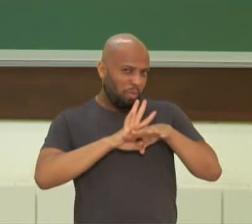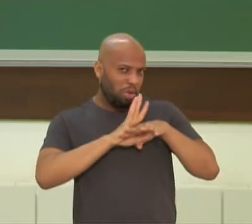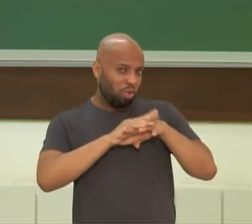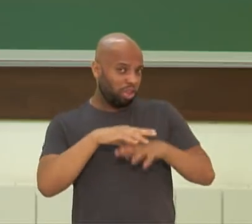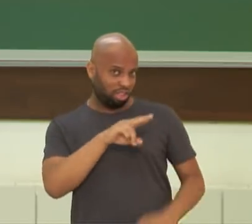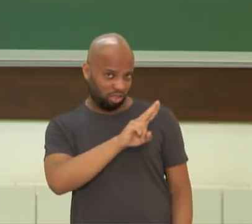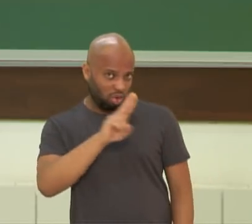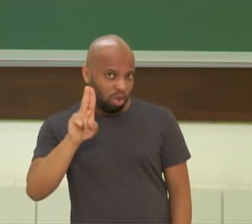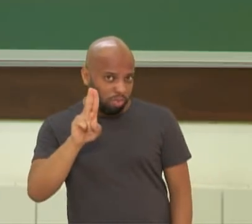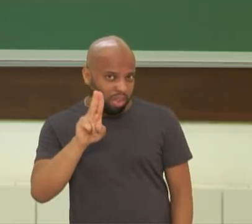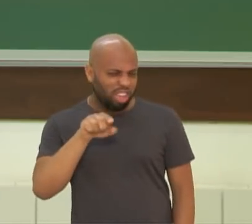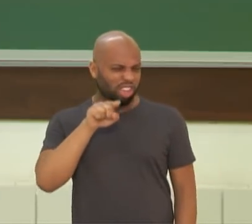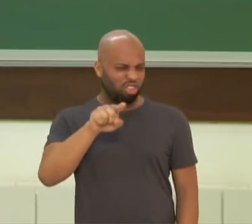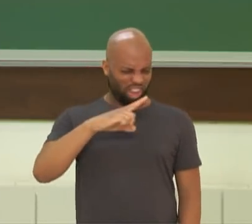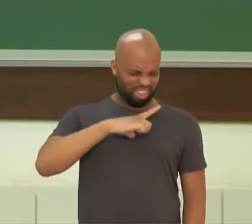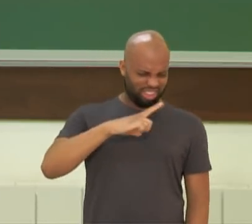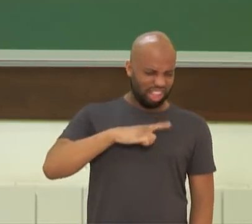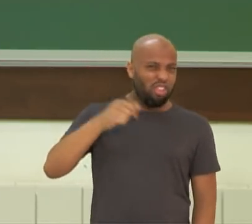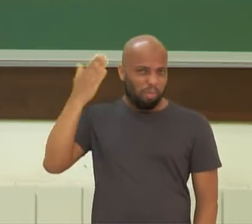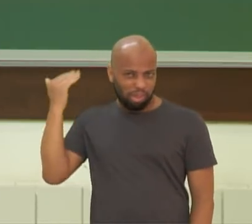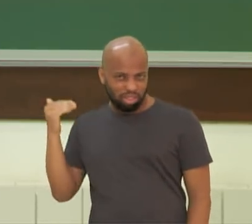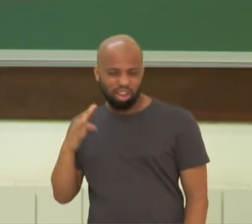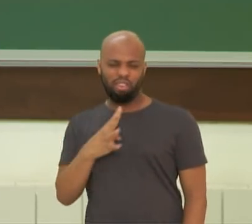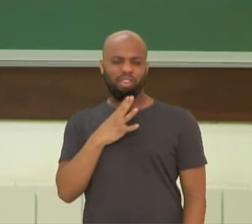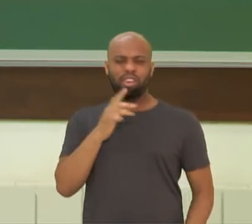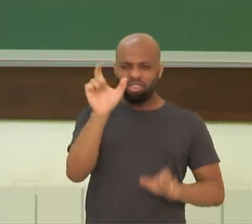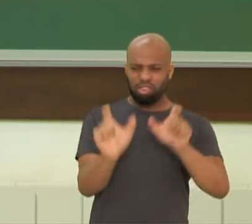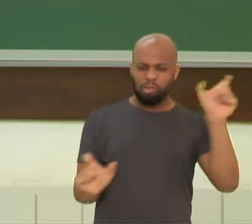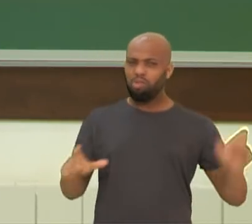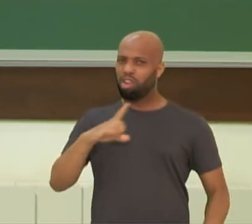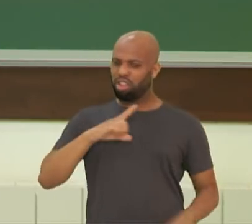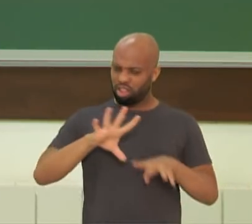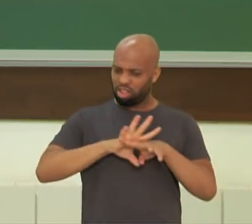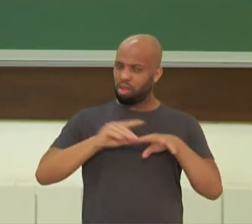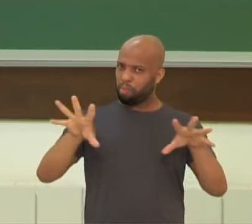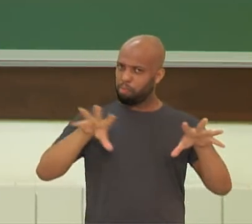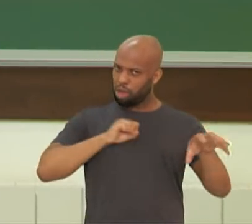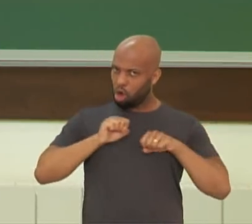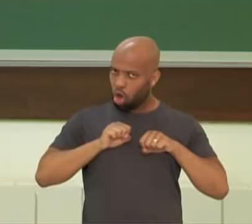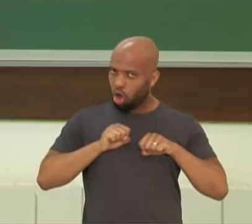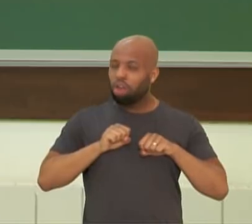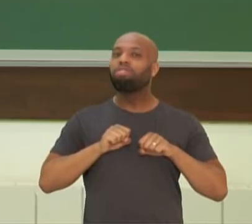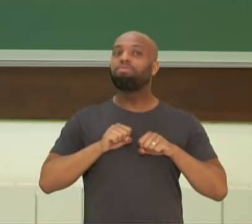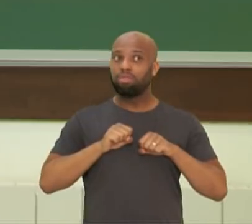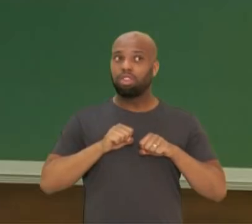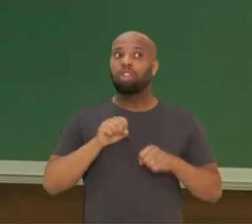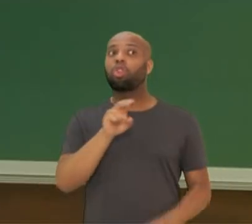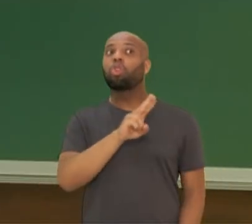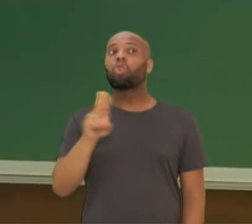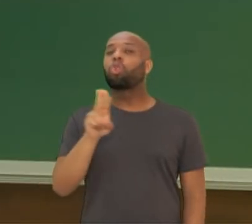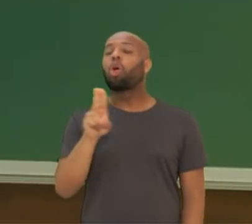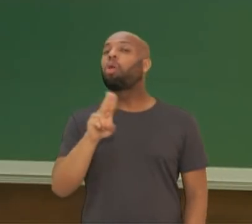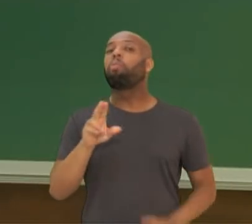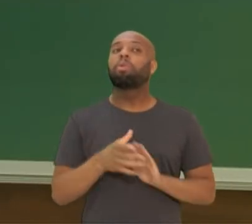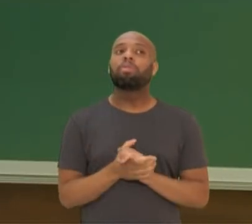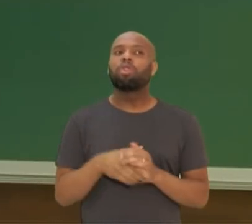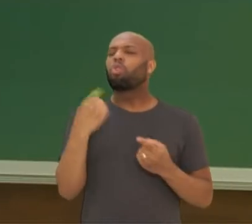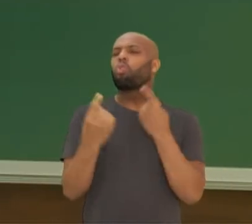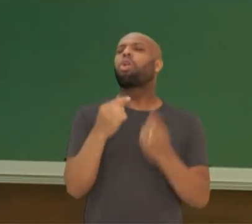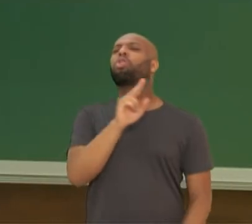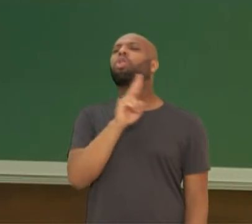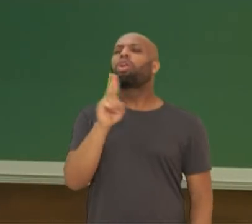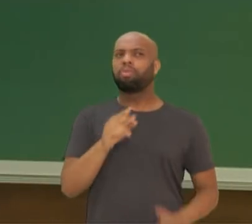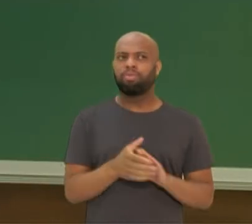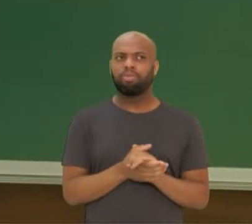essa? Será que alguma vez você já teve, conhece alguém que já teve essa doença? essa doença que eu estou falando. Qual